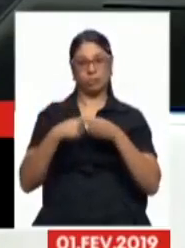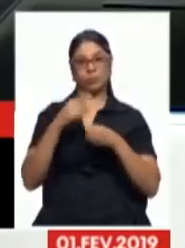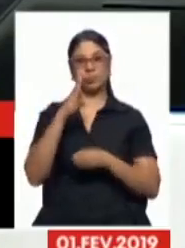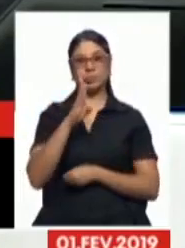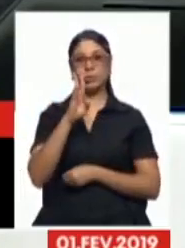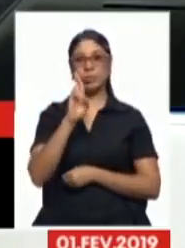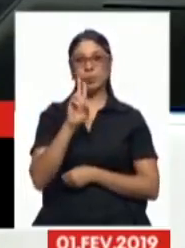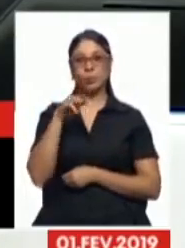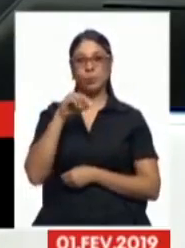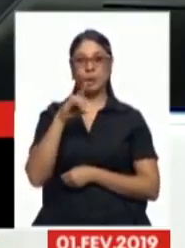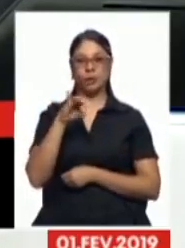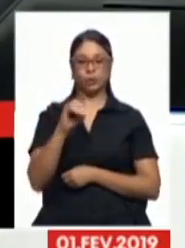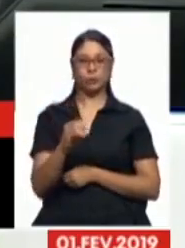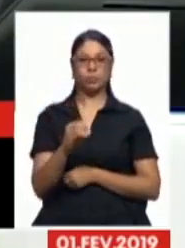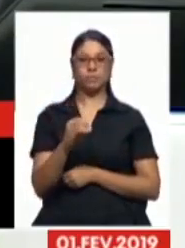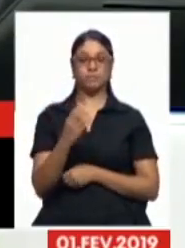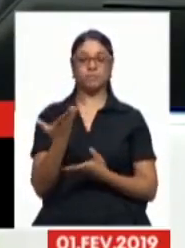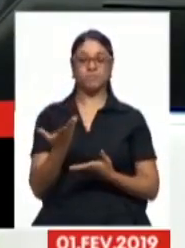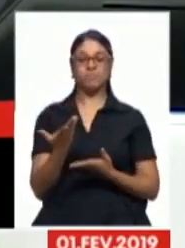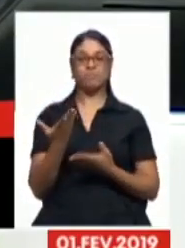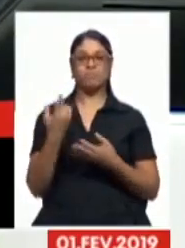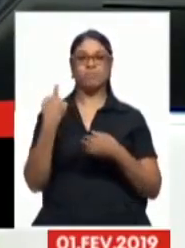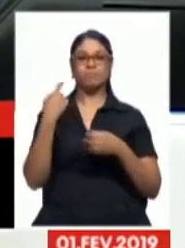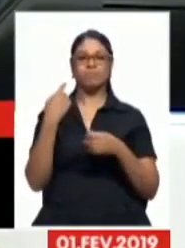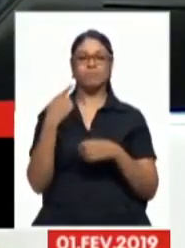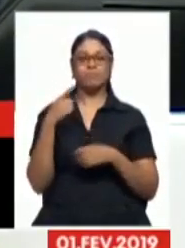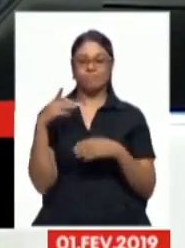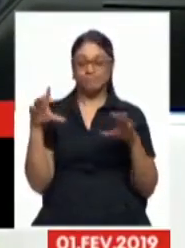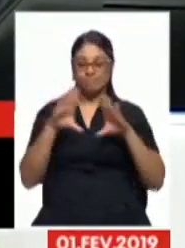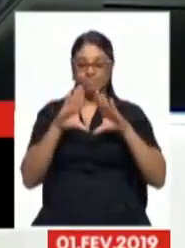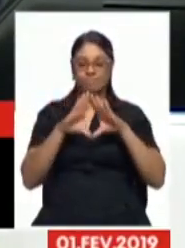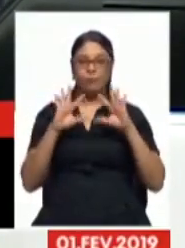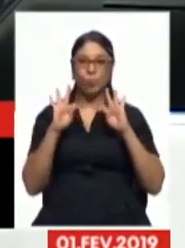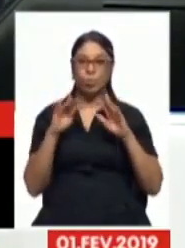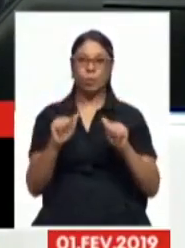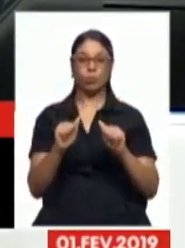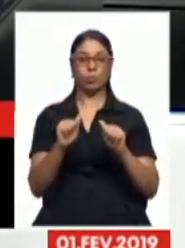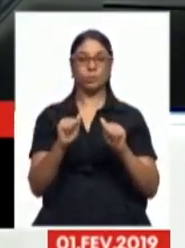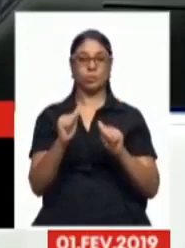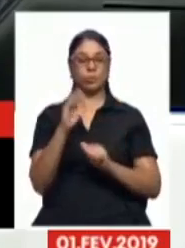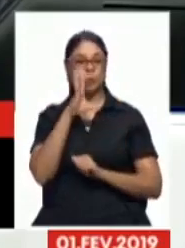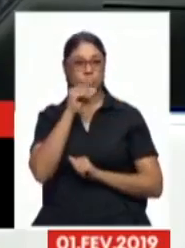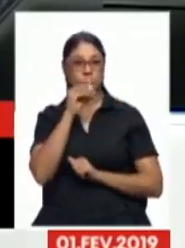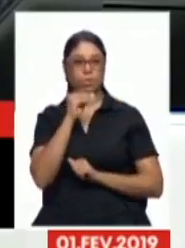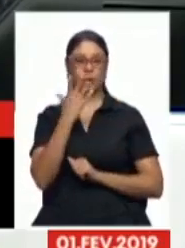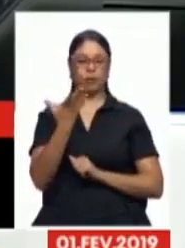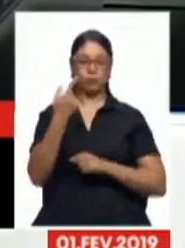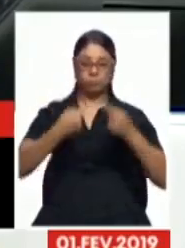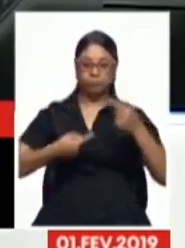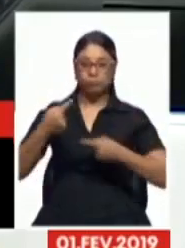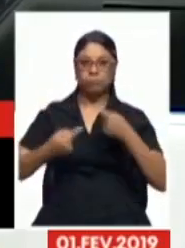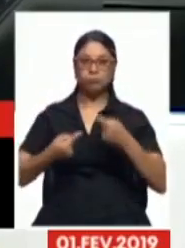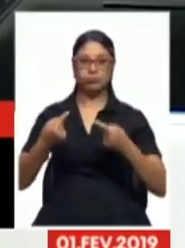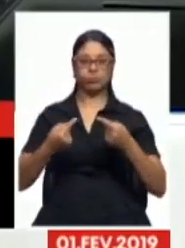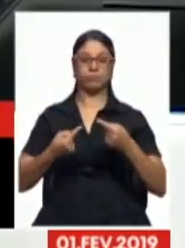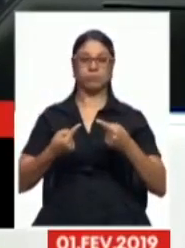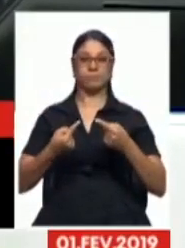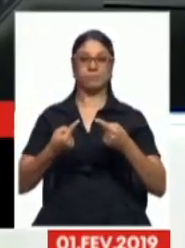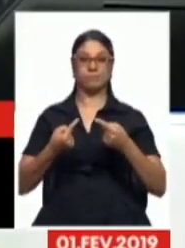Esta casa, por todos os seus parlamentares e servidores, compartilha